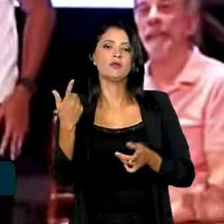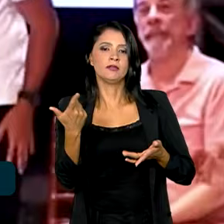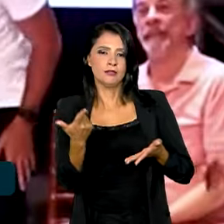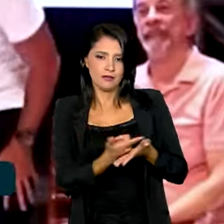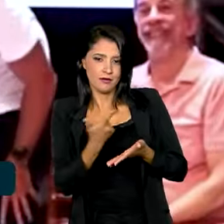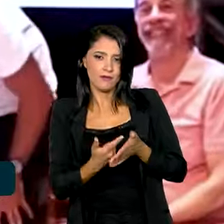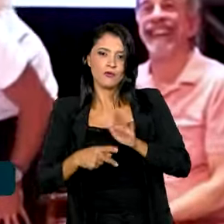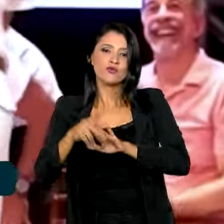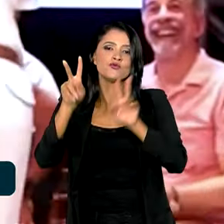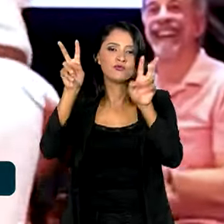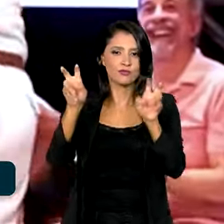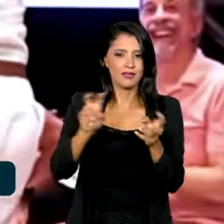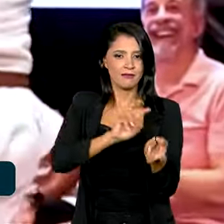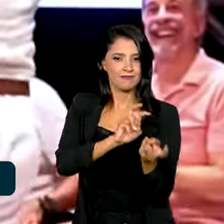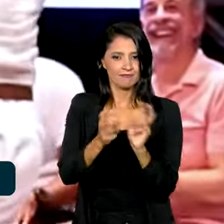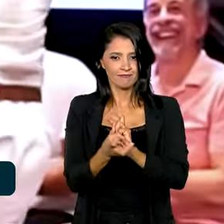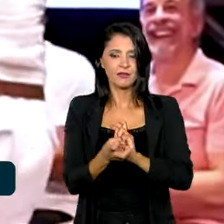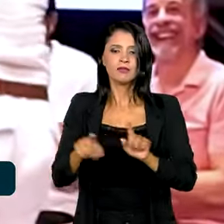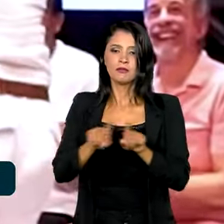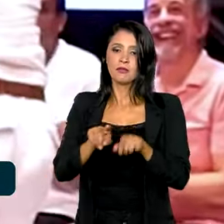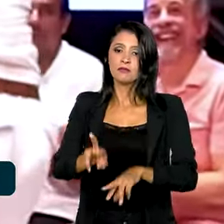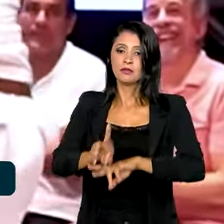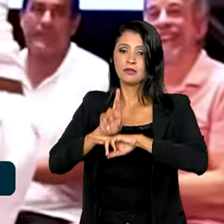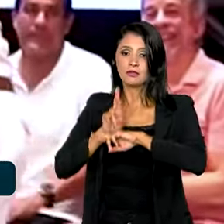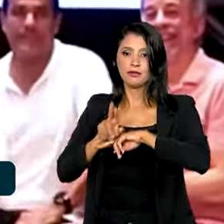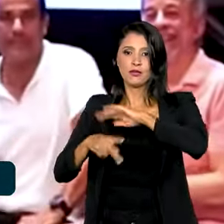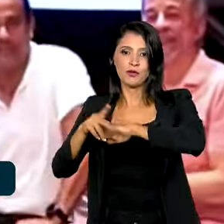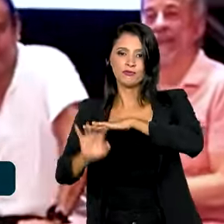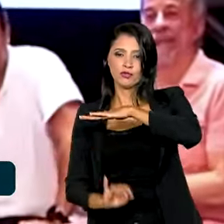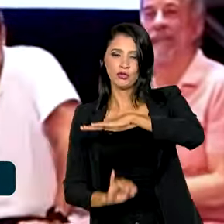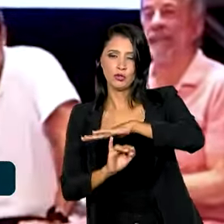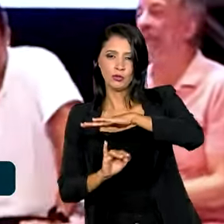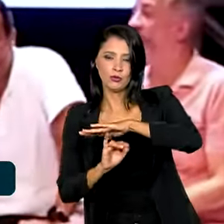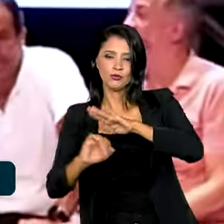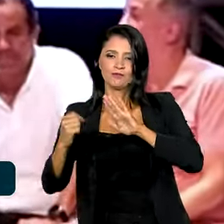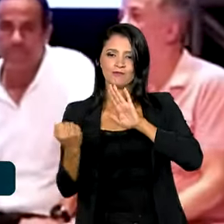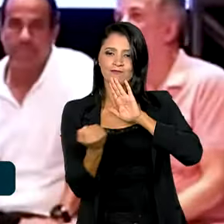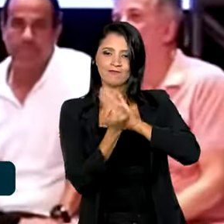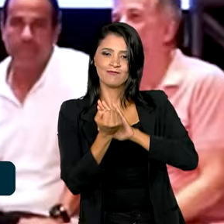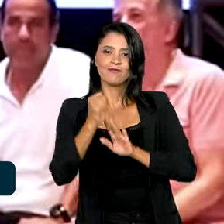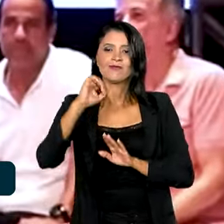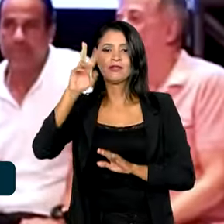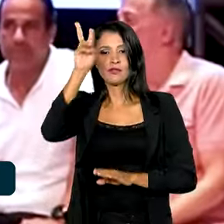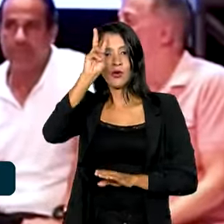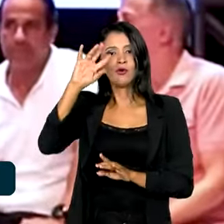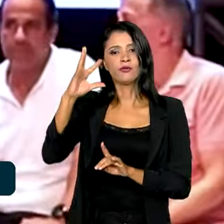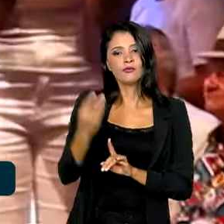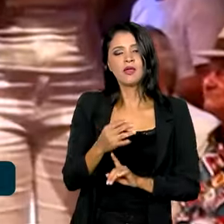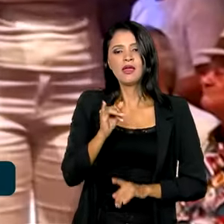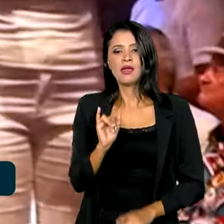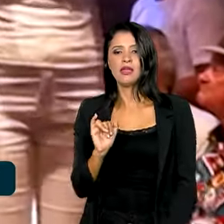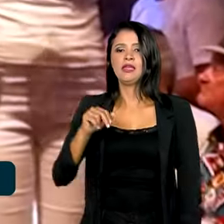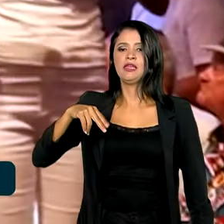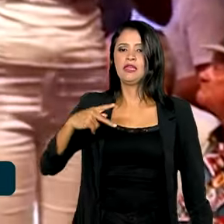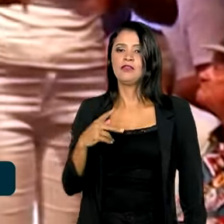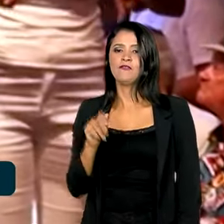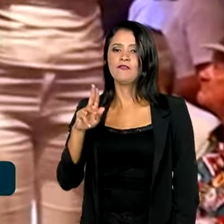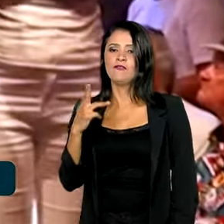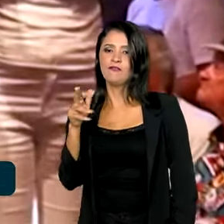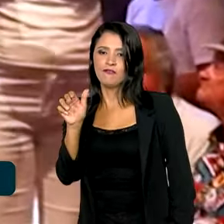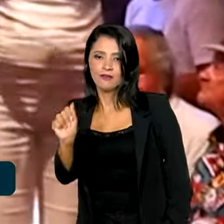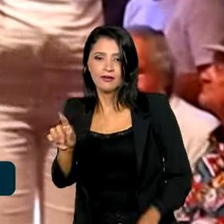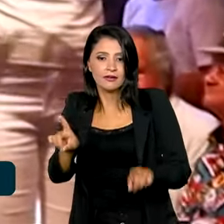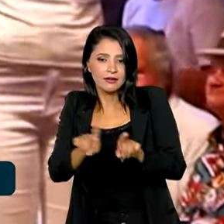o tema, além de representantes do Instituto do Patrimônio Histórico e Artístico Nacional, o IFAM, e do Instituto